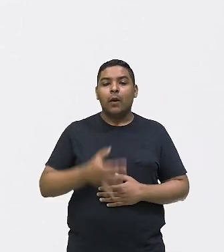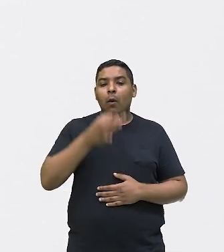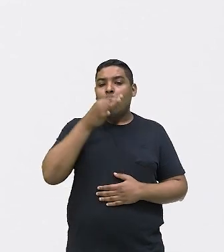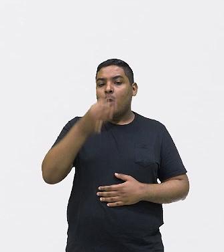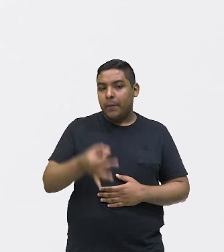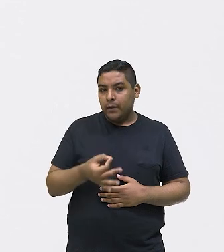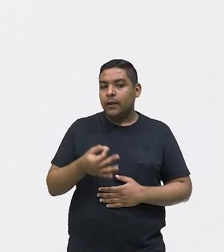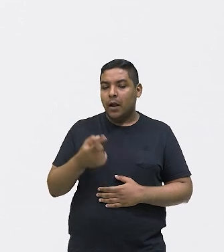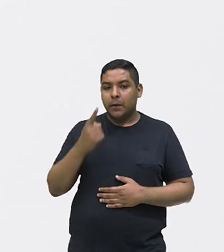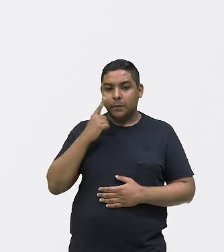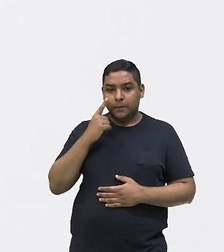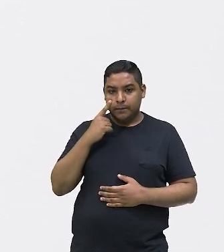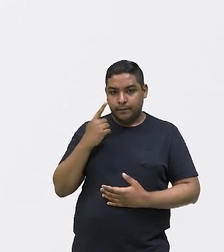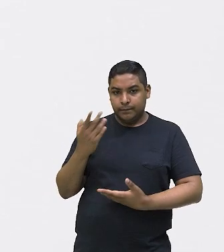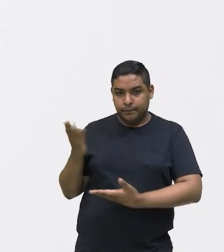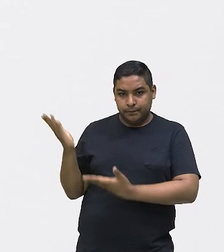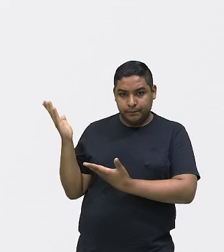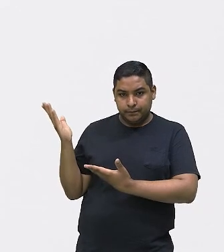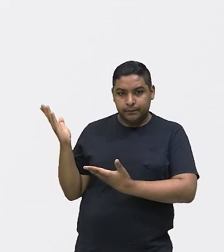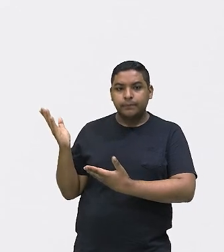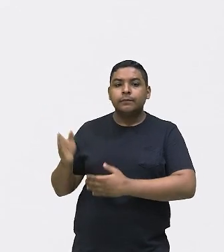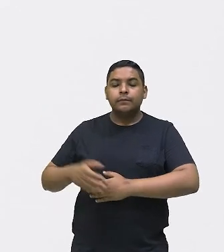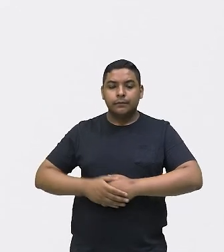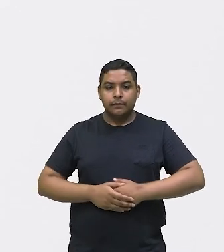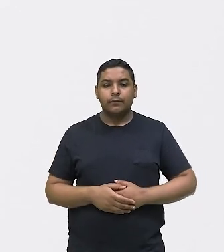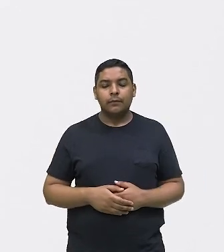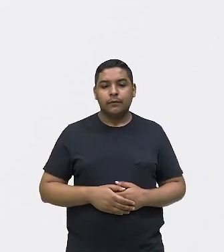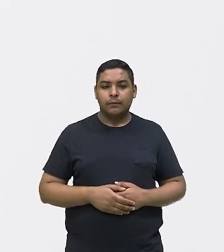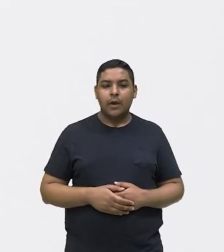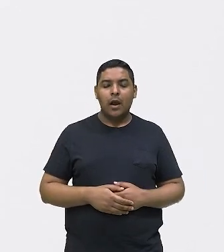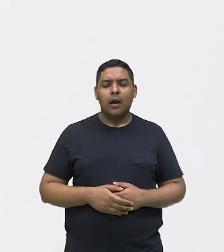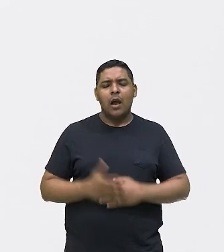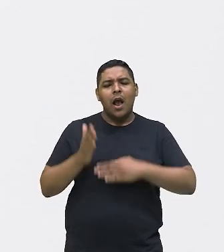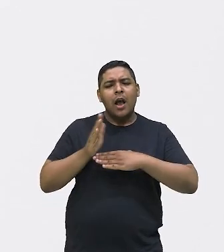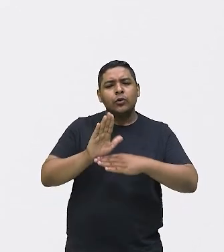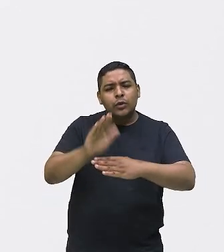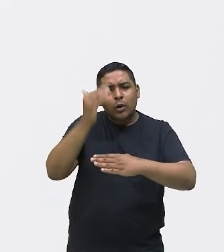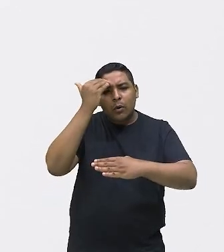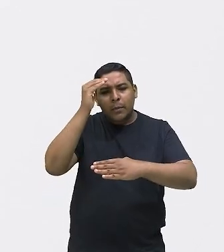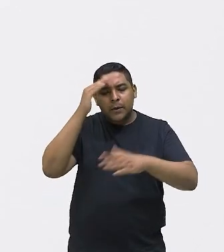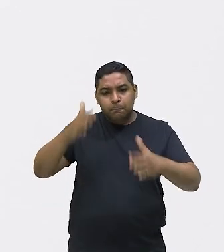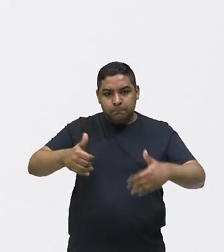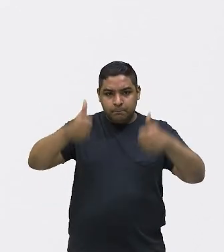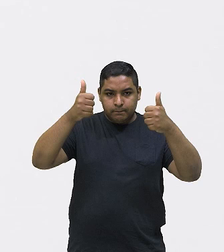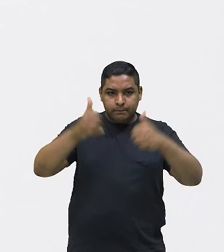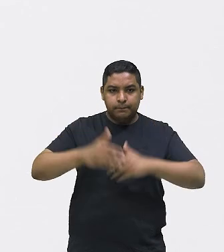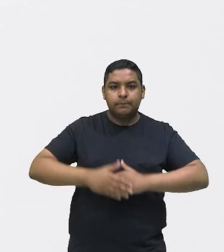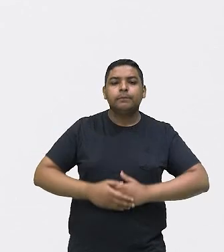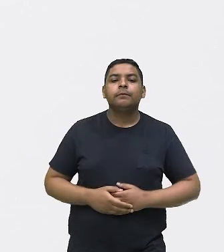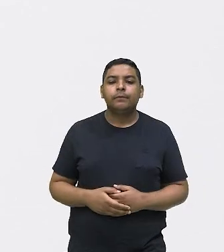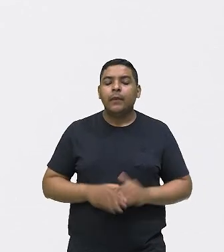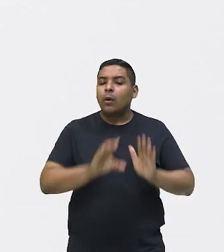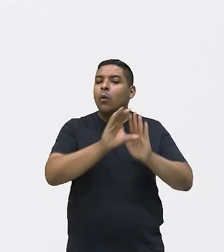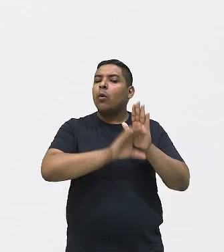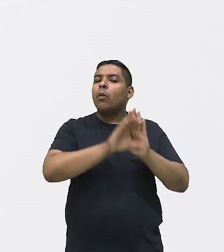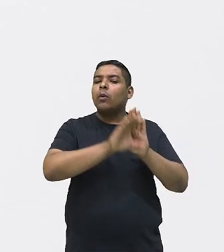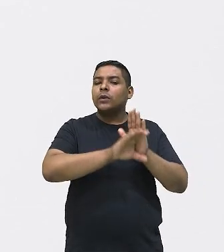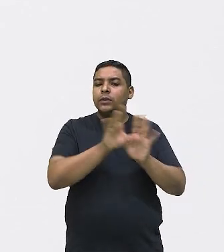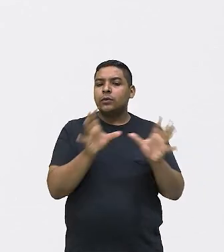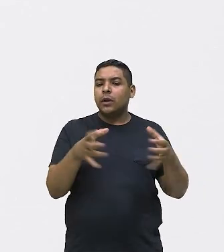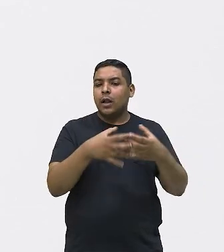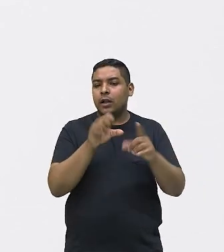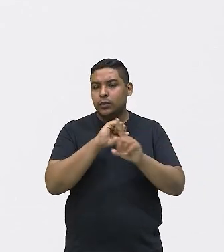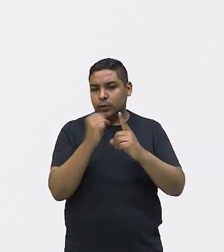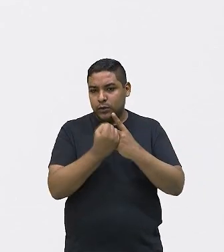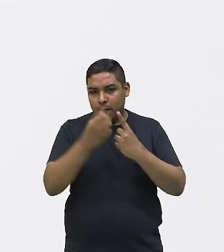para vocês, que é para reforçar o entendimento dessa questão. O conceito de classe social